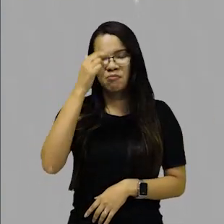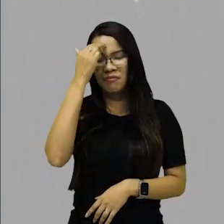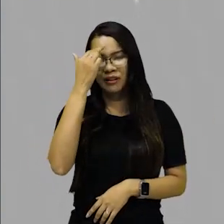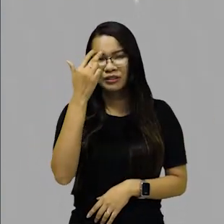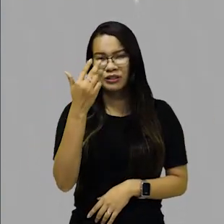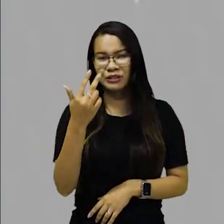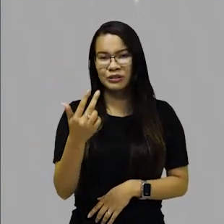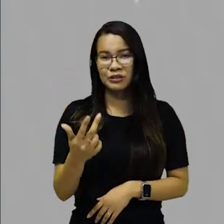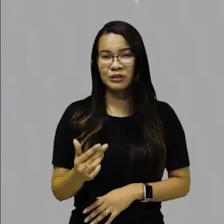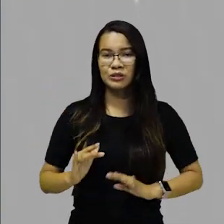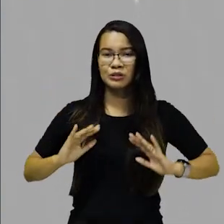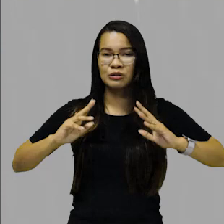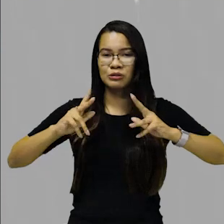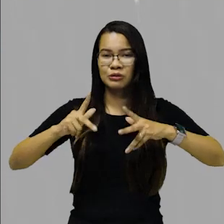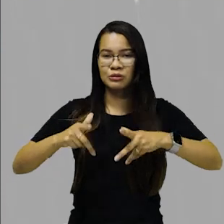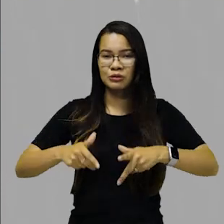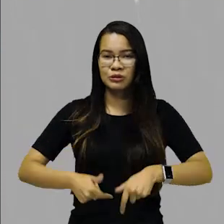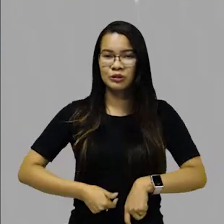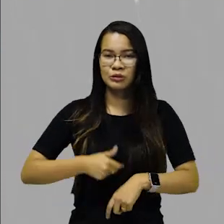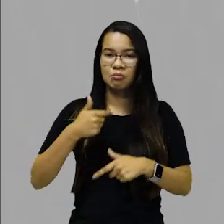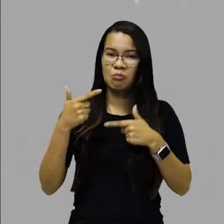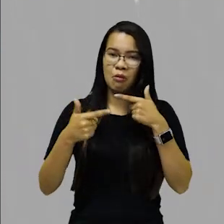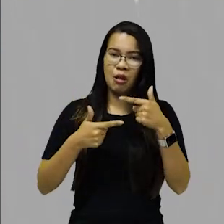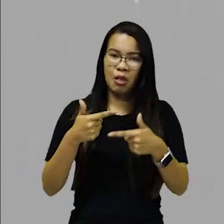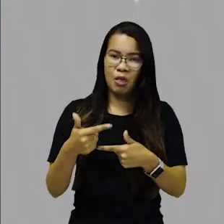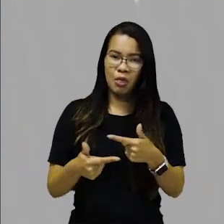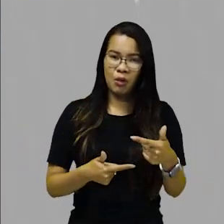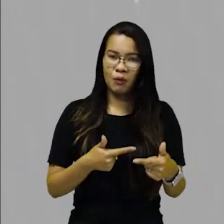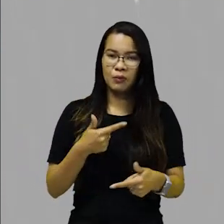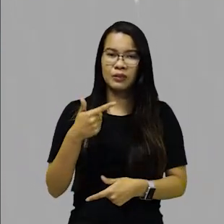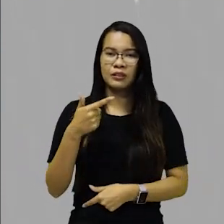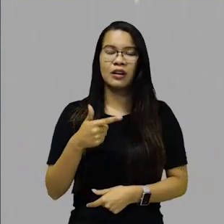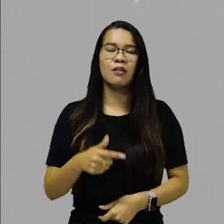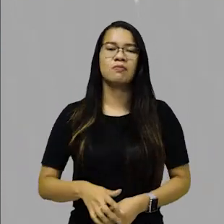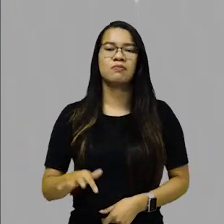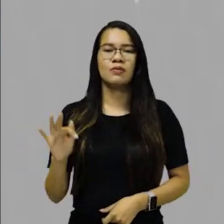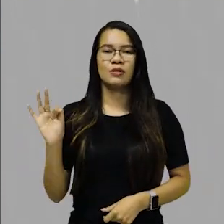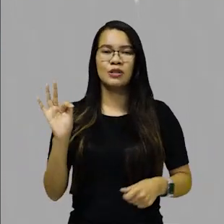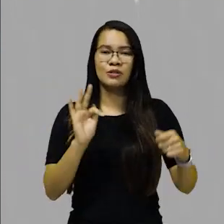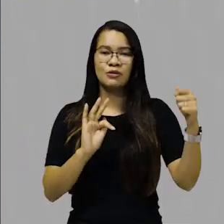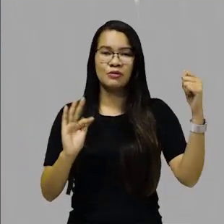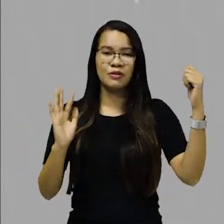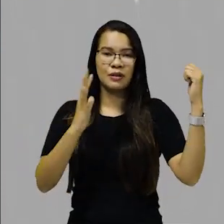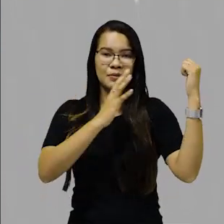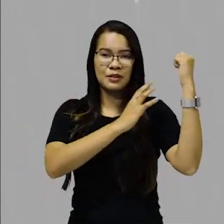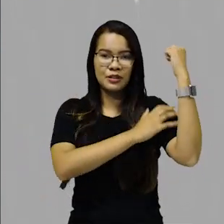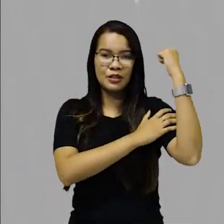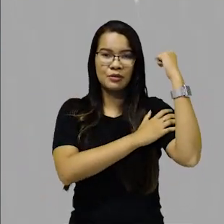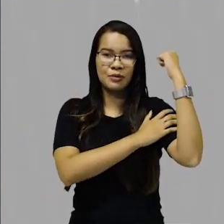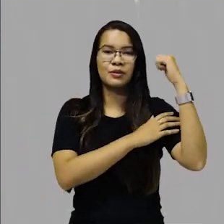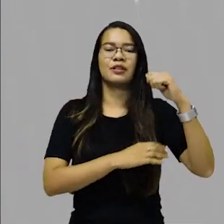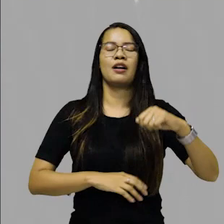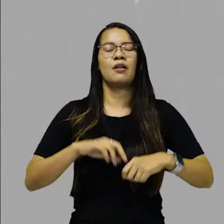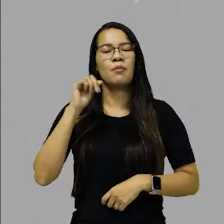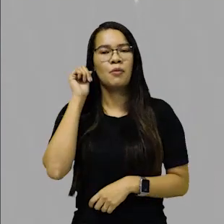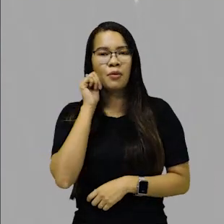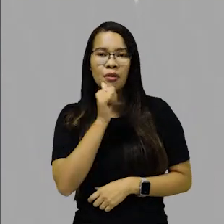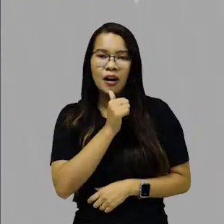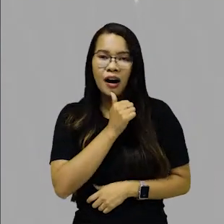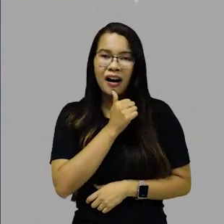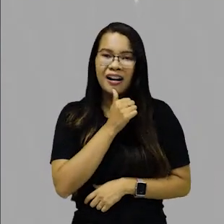luta do feminismo, da mulher, por essa questão em torno da igualdade de